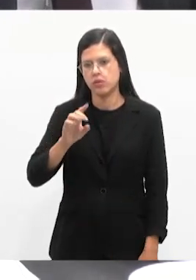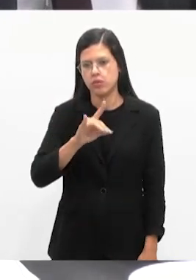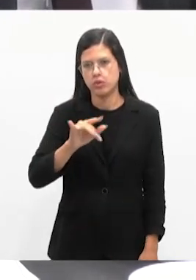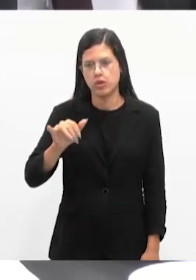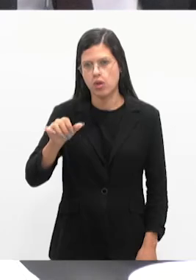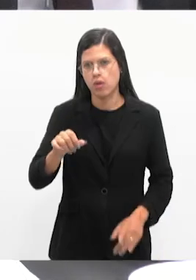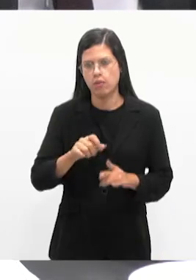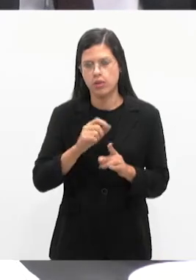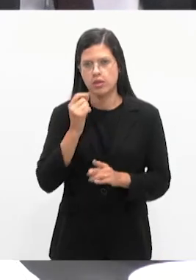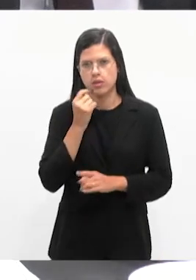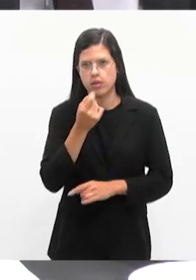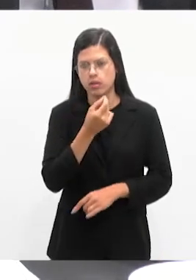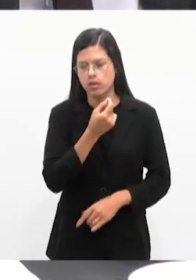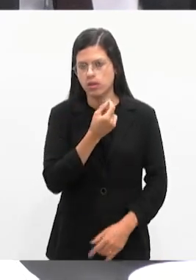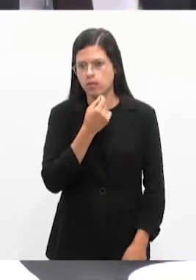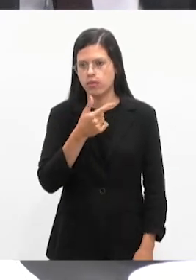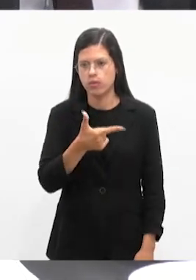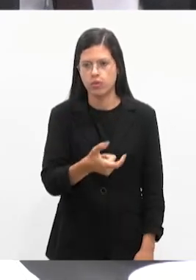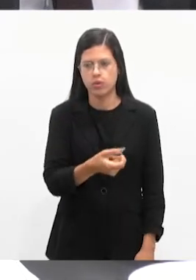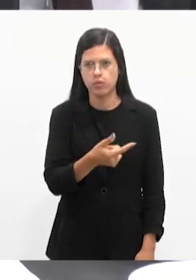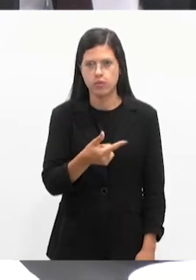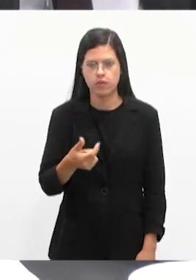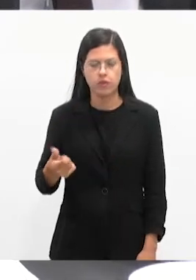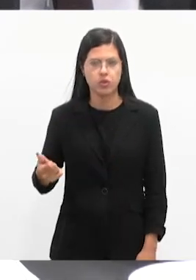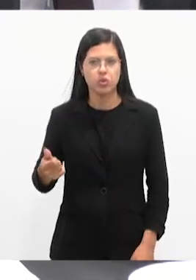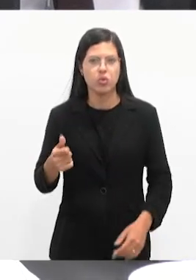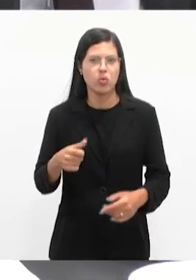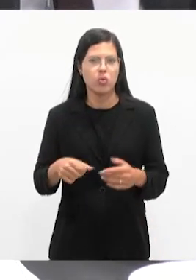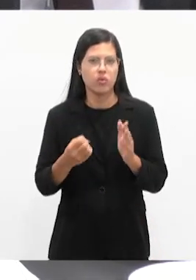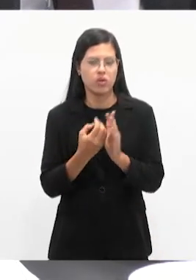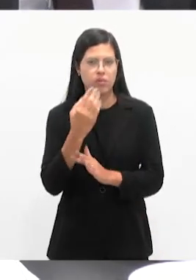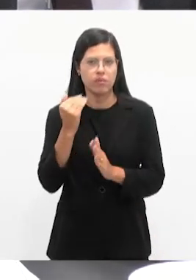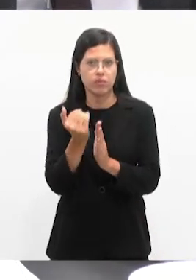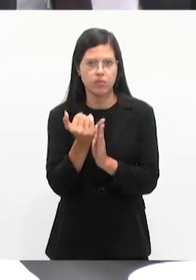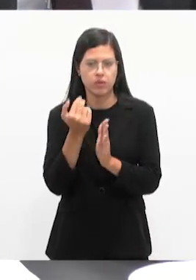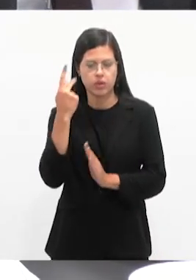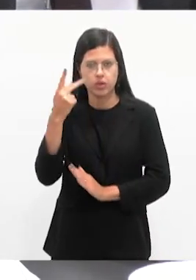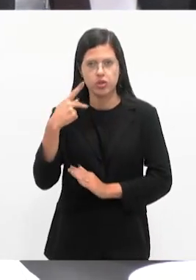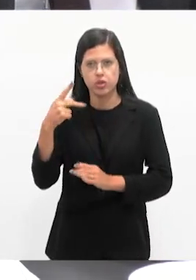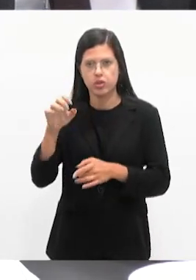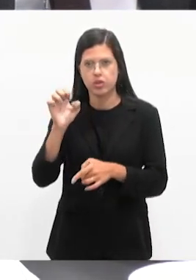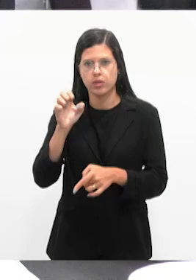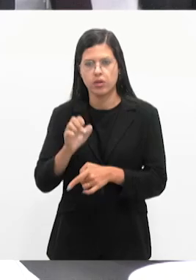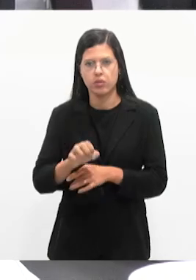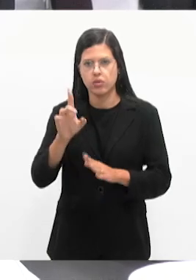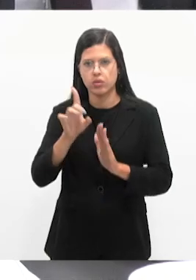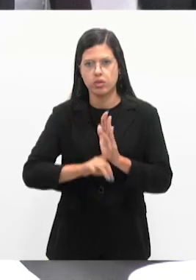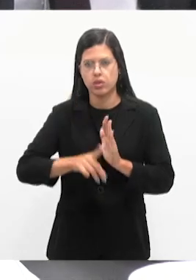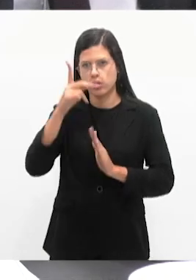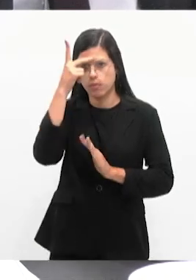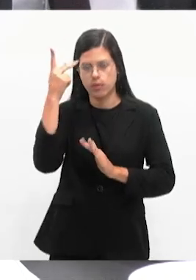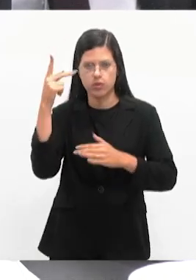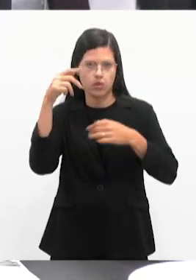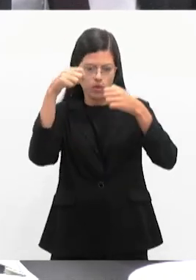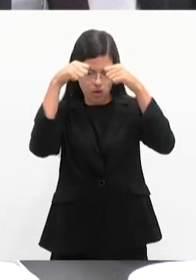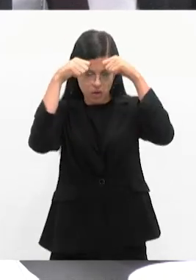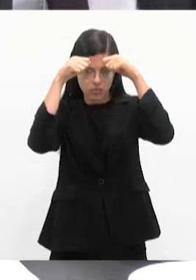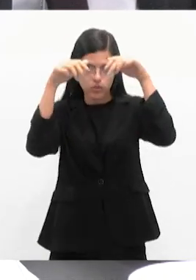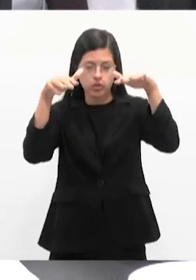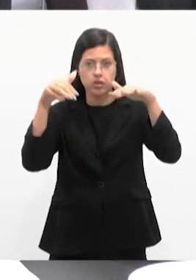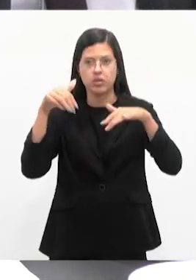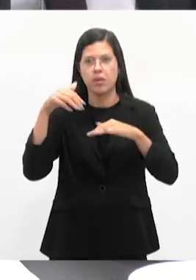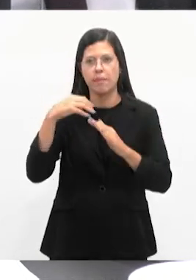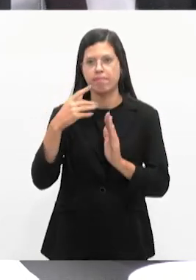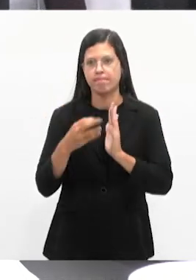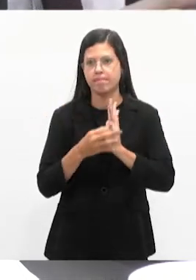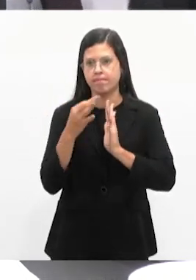9 de setembro de 21, que estabelece a política estadual de proteção dos direitos da pessoa com transtorno do espectro autista. Para parecer, deputado Luiz